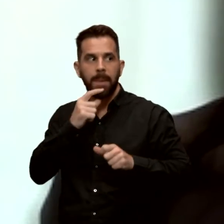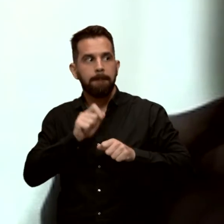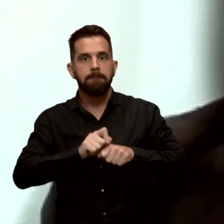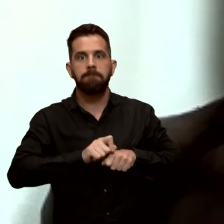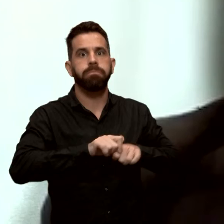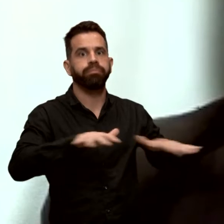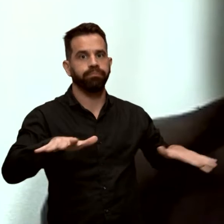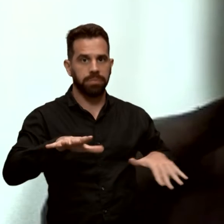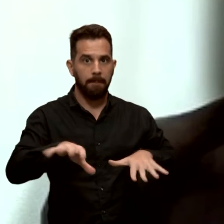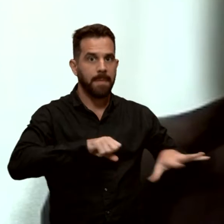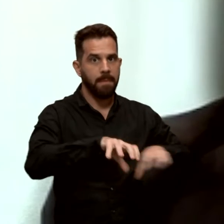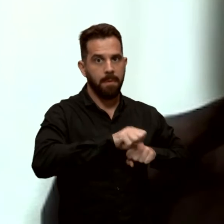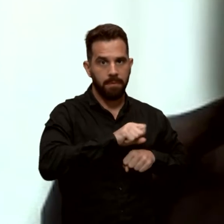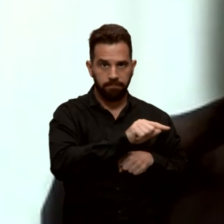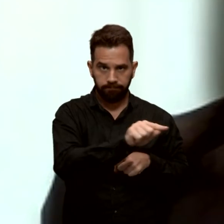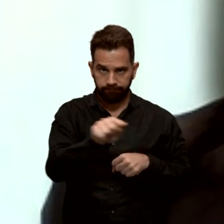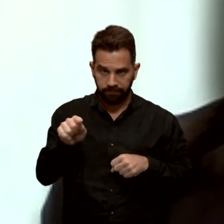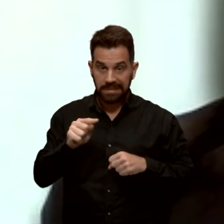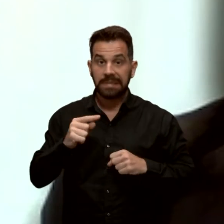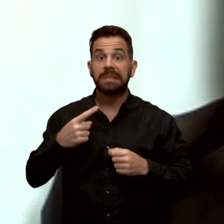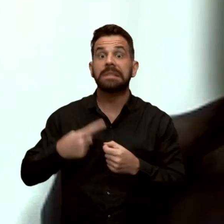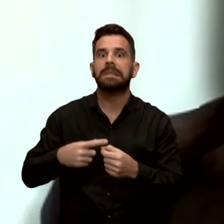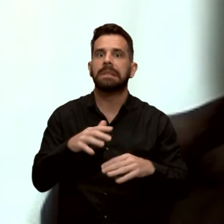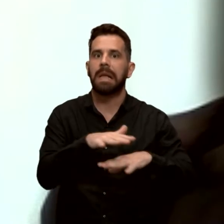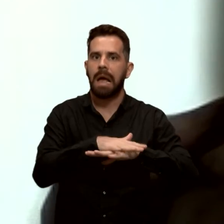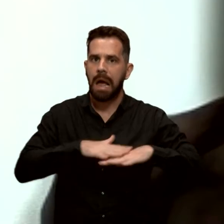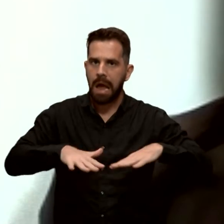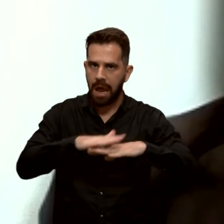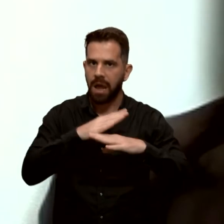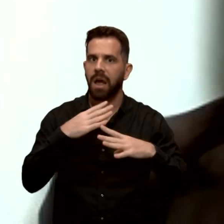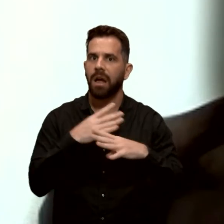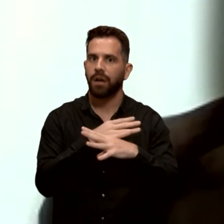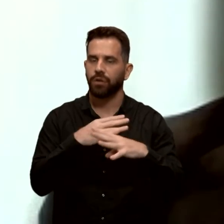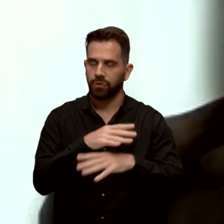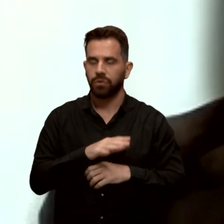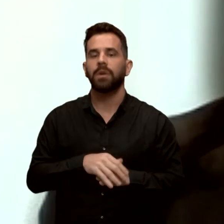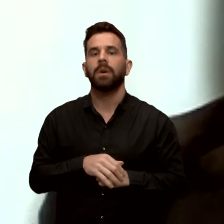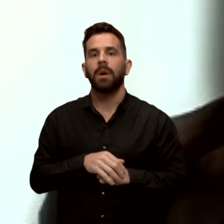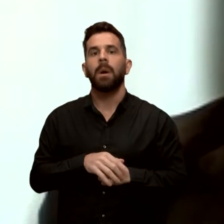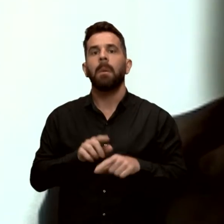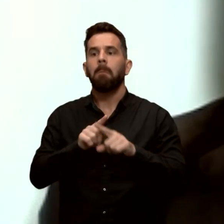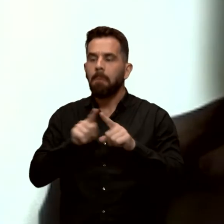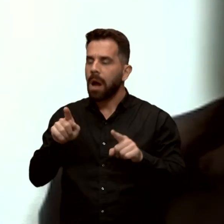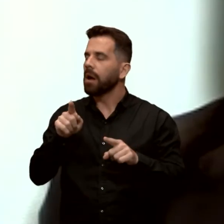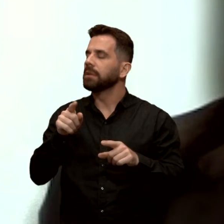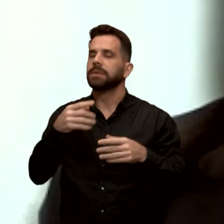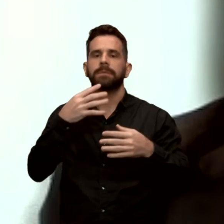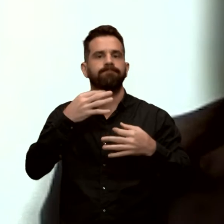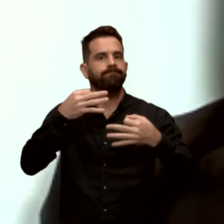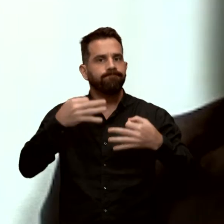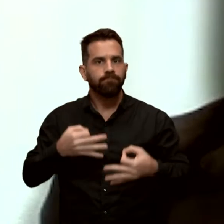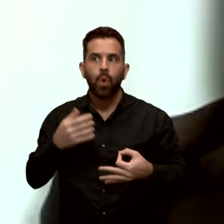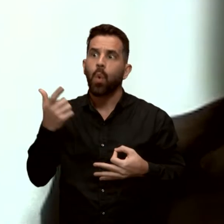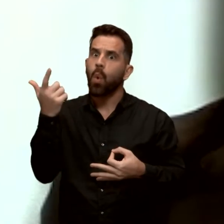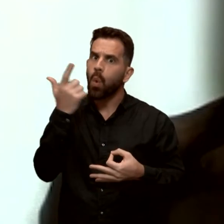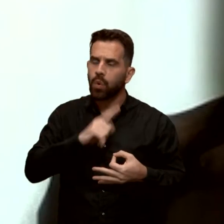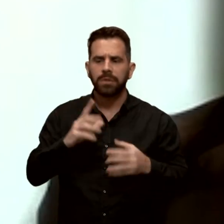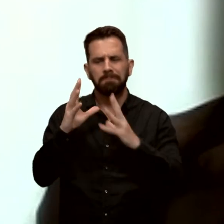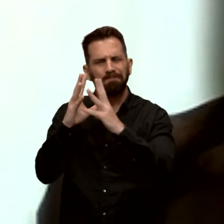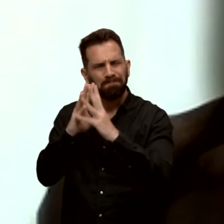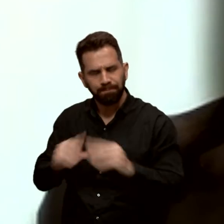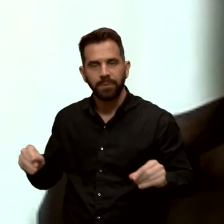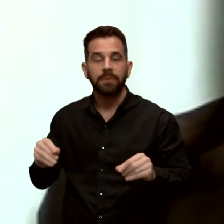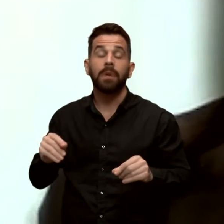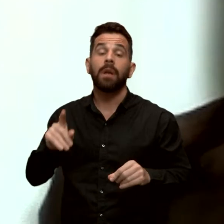tiveram sucesso e mantêm esse sucesso, tudo está alicerçado em programas de vacinação